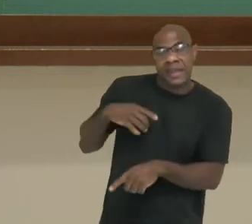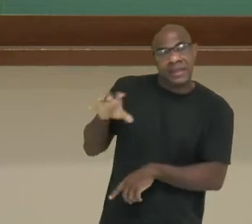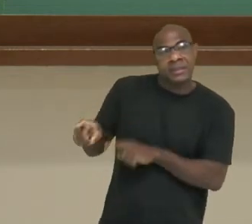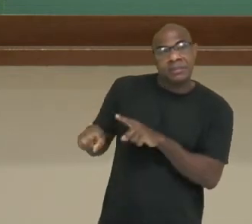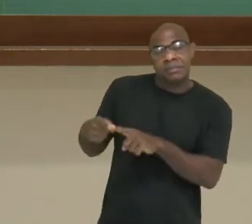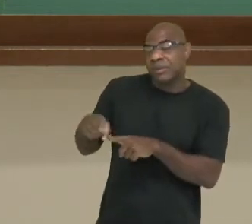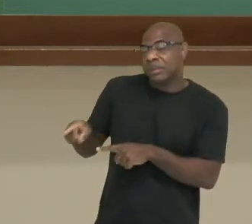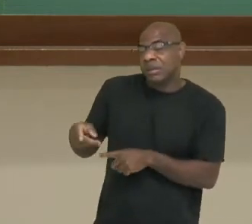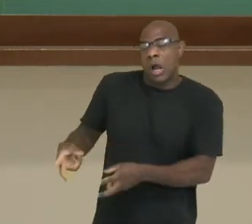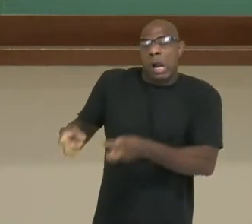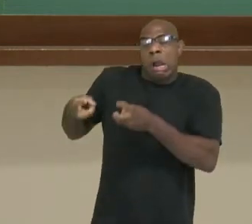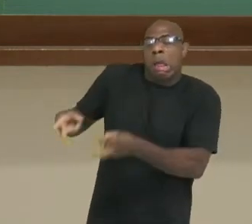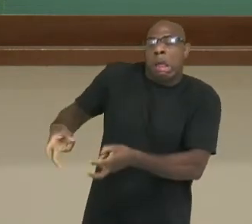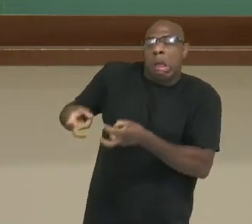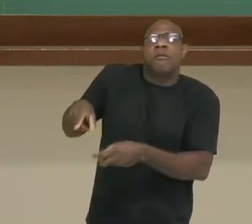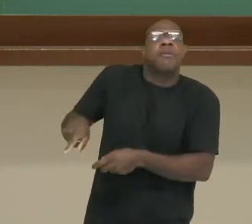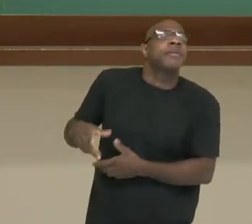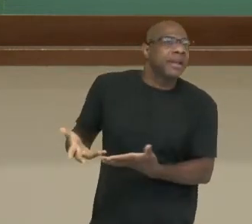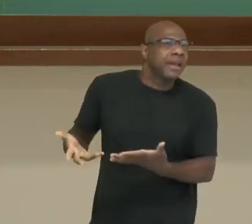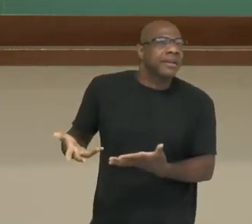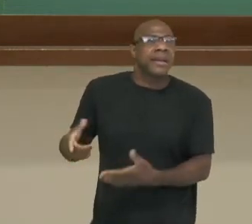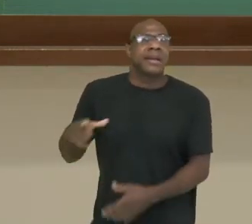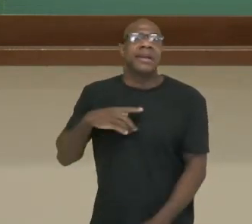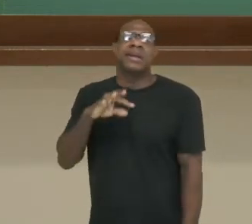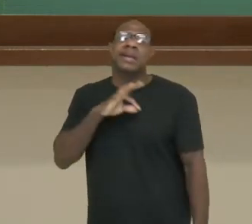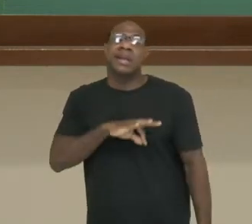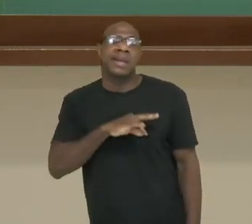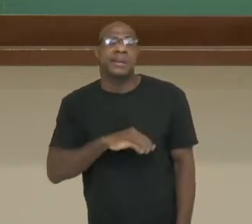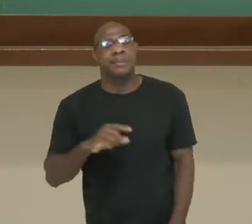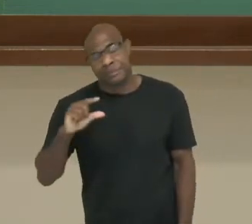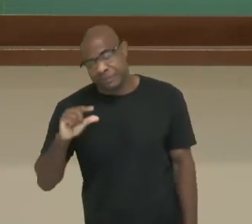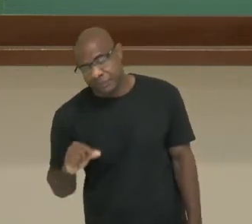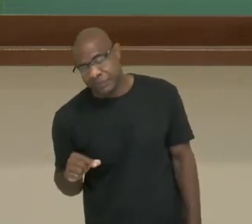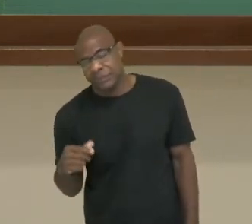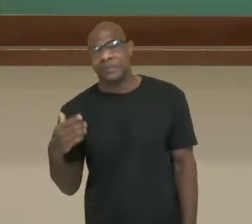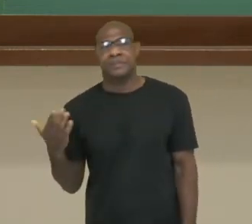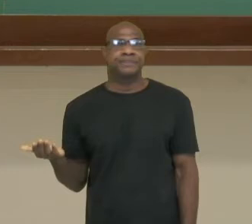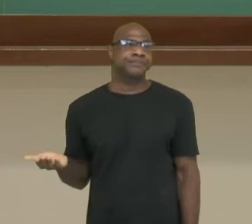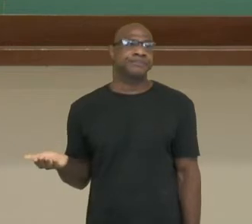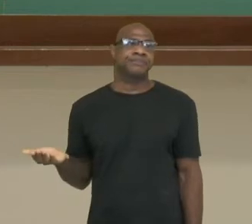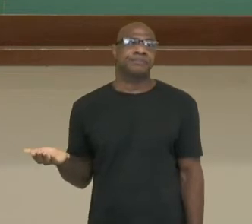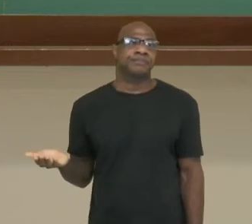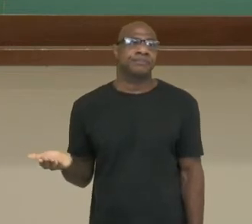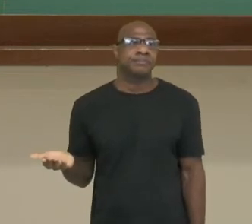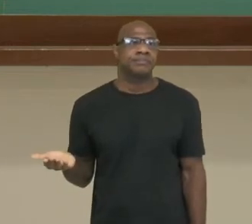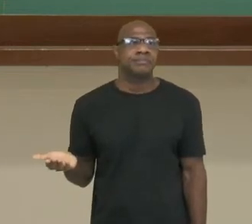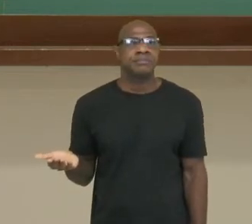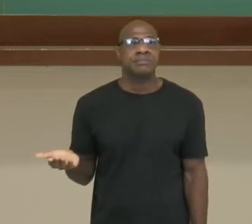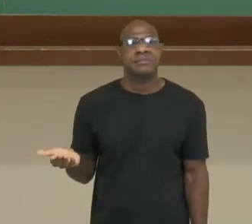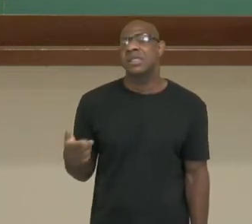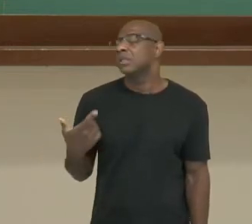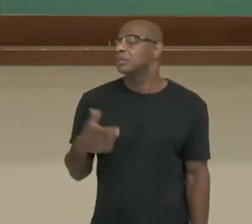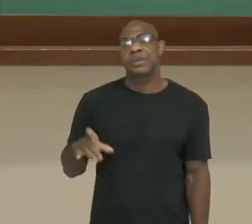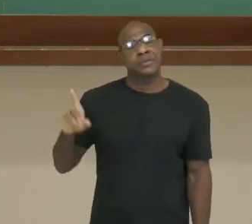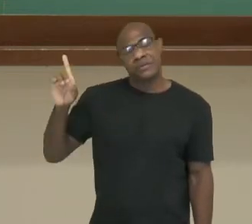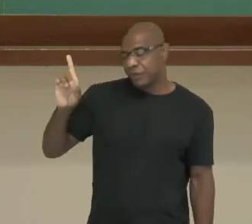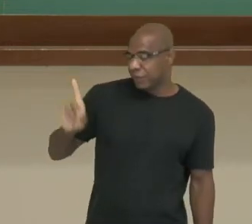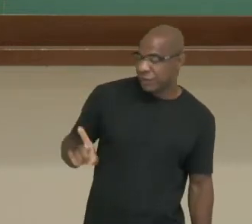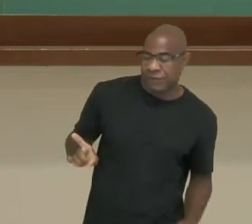foi explorada, né? Ela ganha um salário de miséria, ela não tem direitos, né? Não